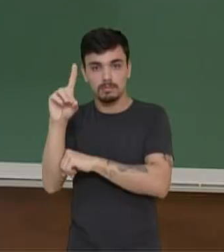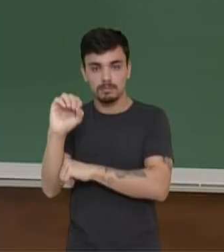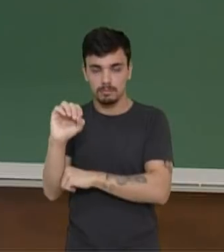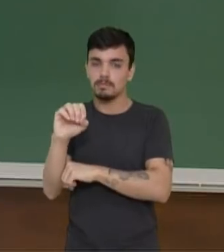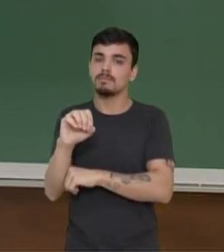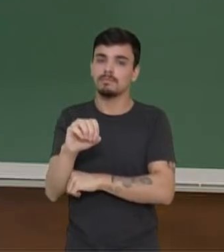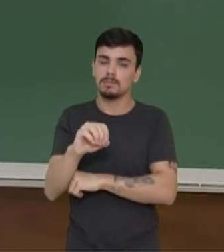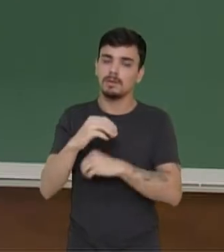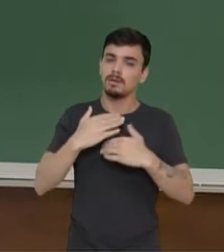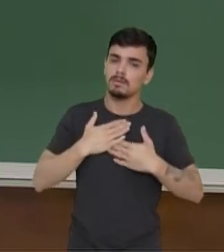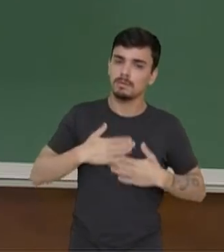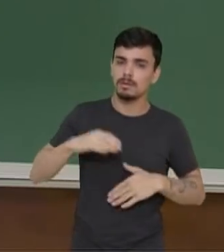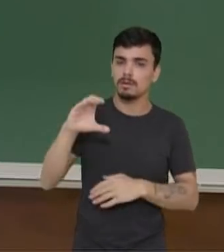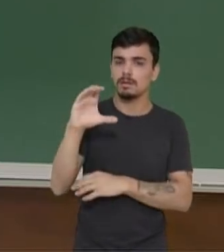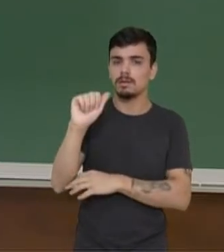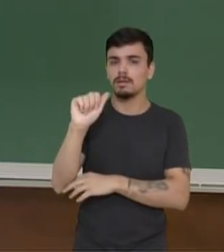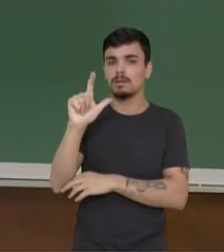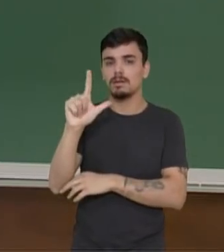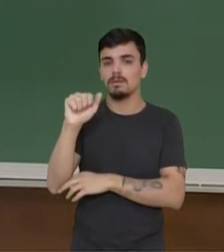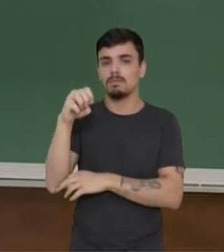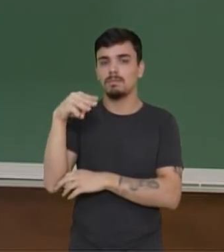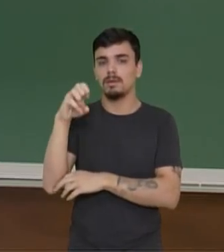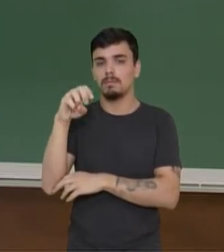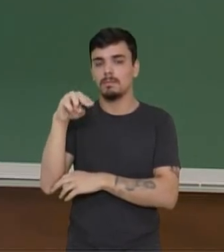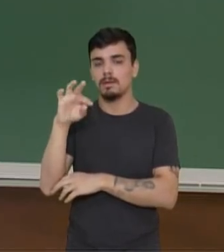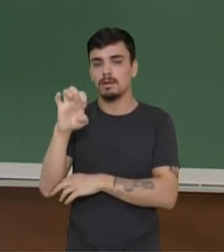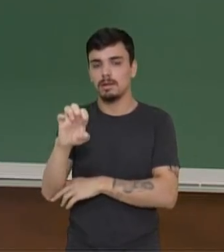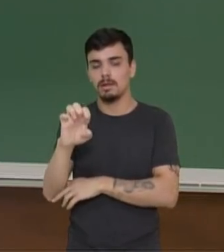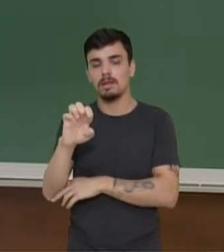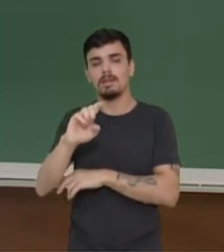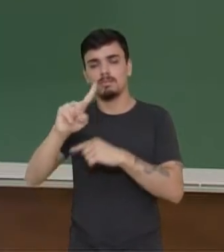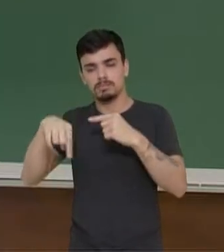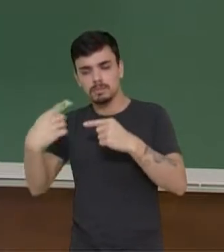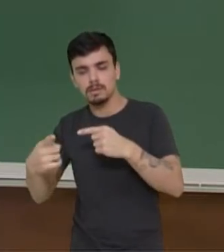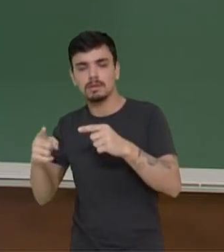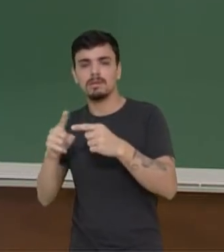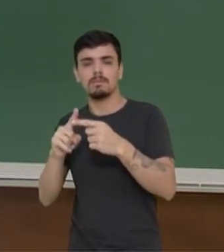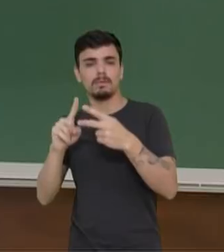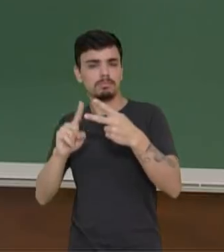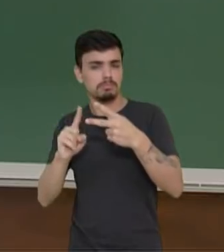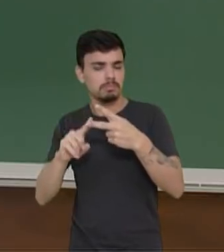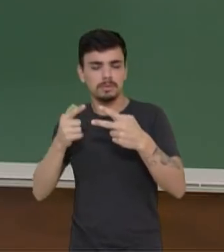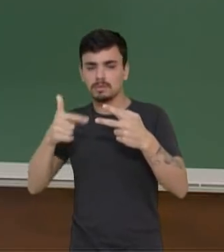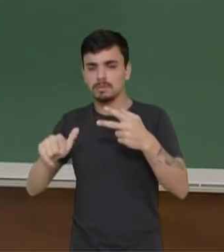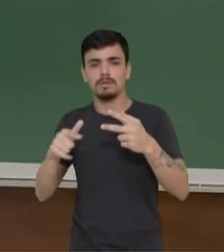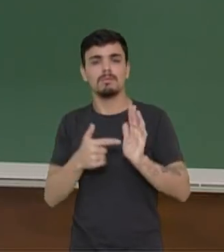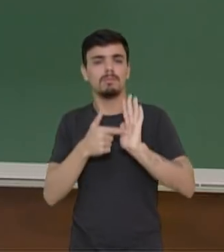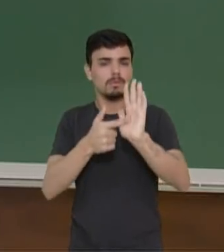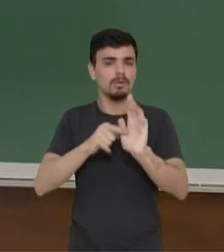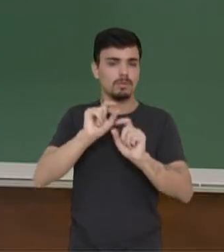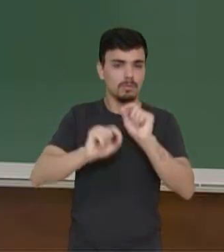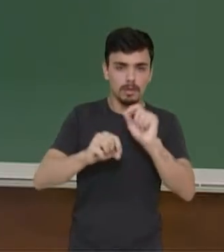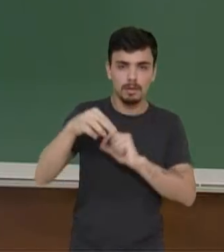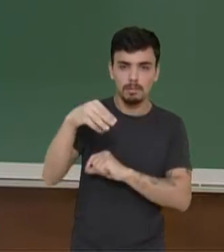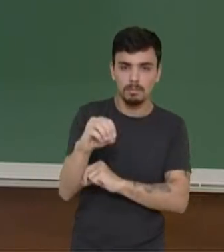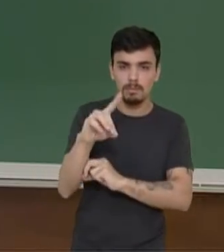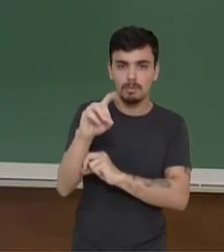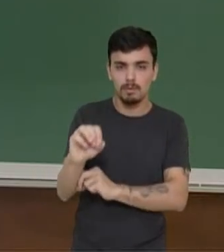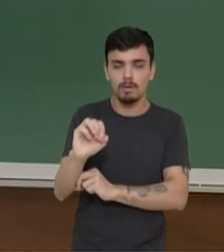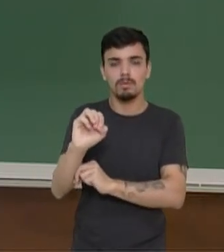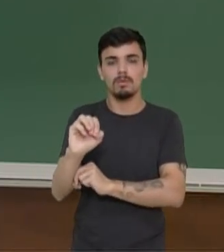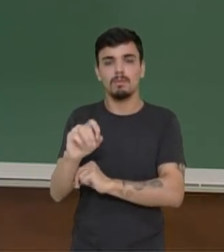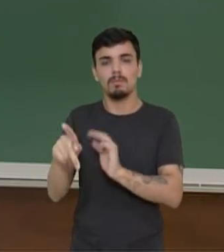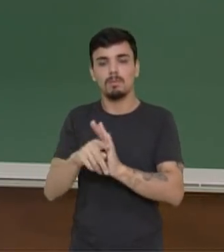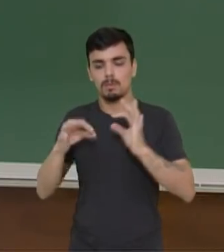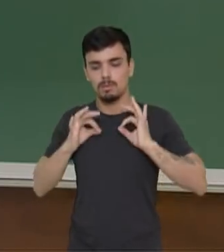tenho calmamente, suavemente, tranquilamente, nós temos advérbios de modo que indica ali no caso o modo como o cachorro se